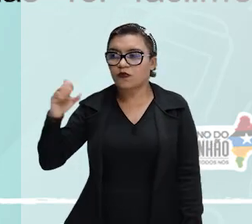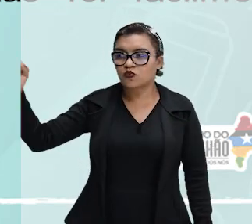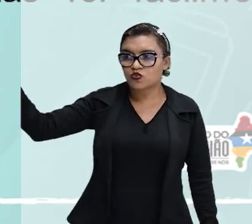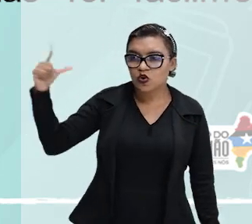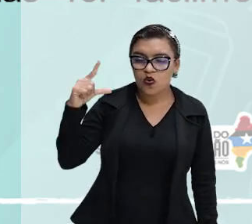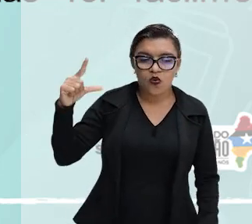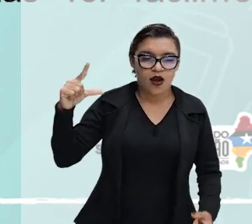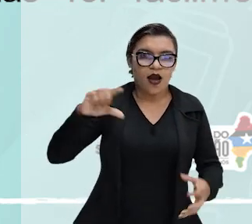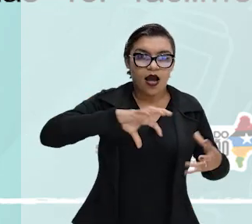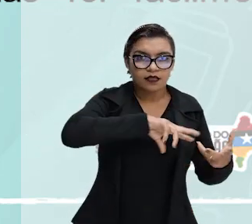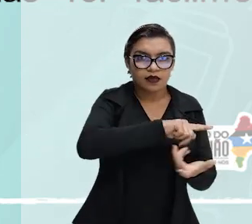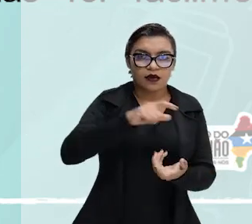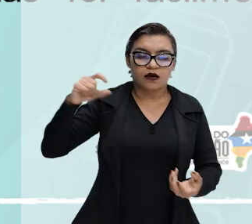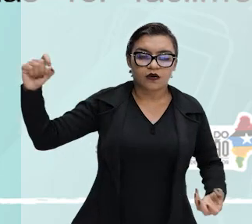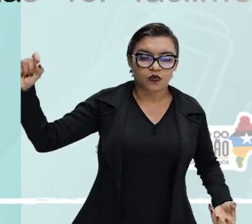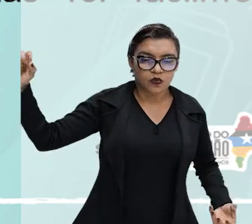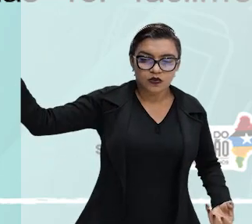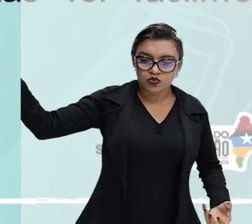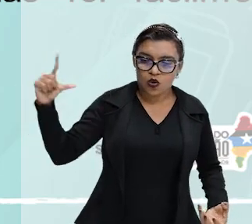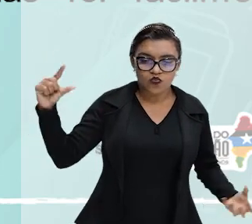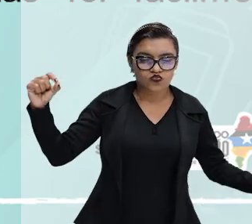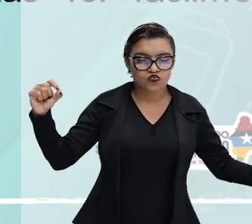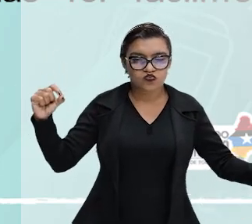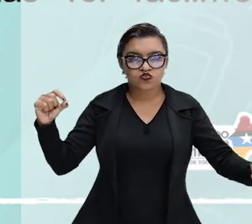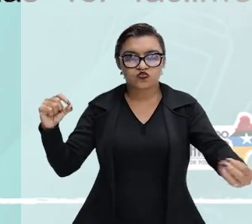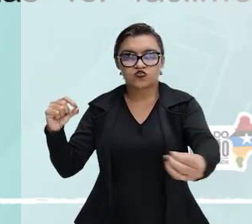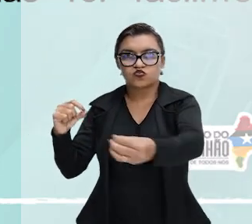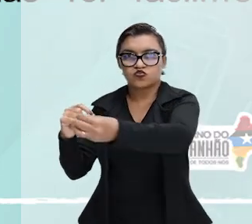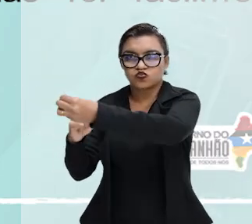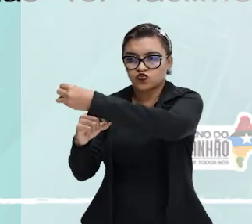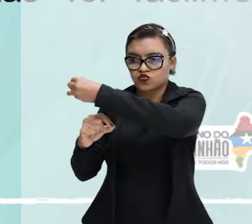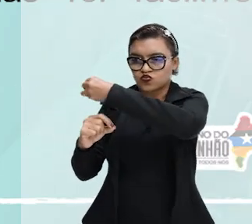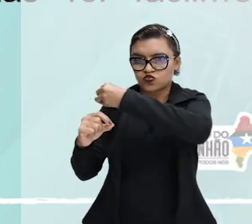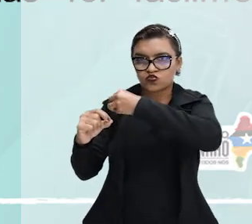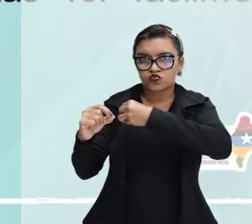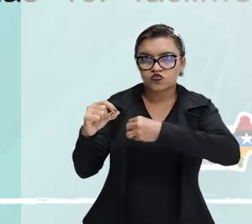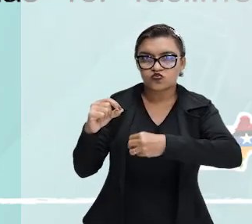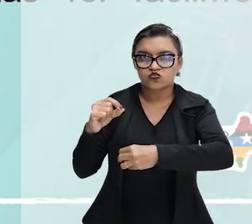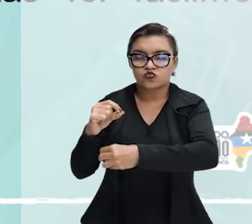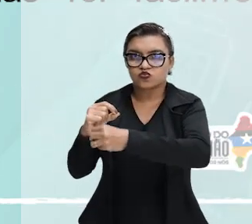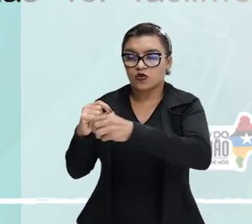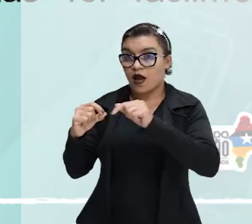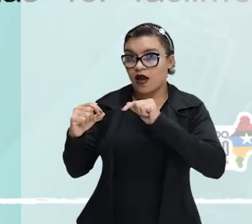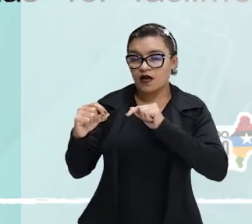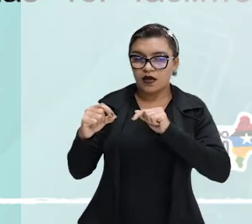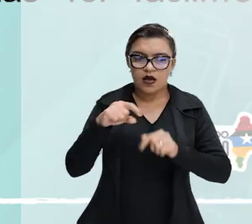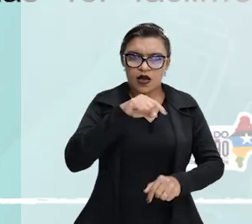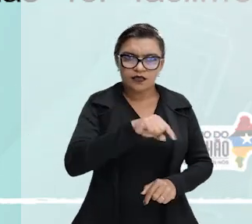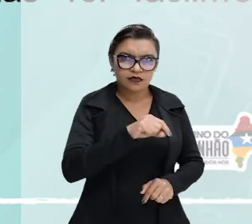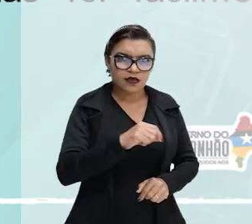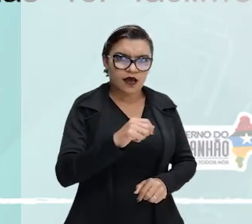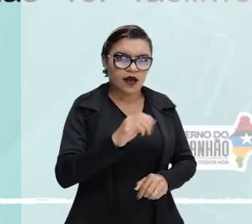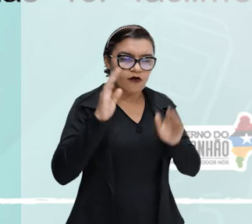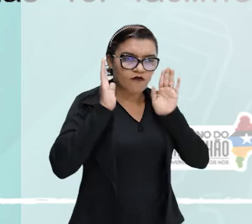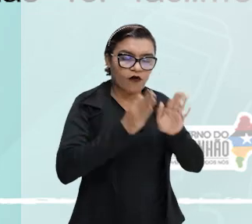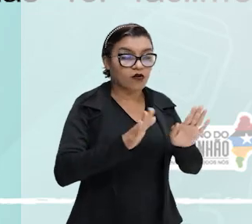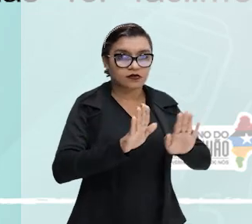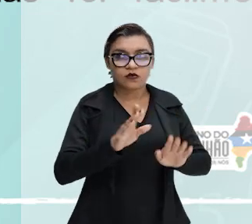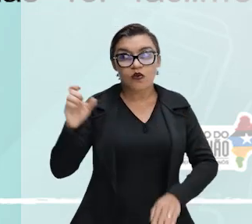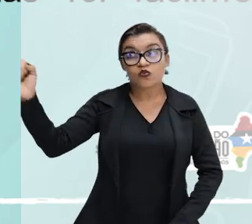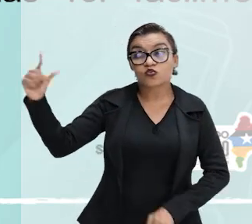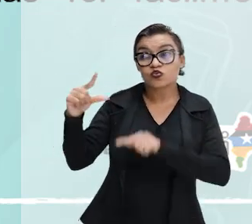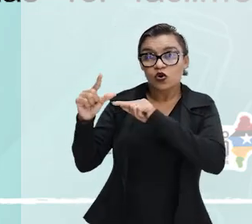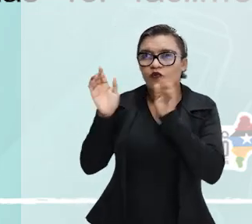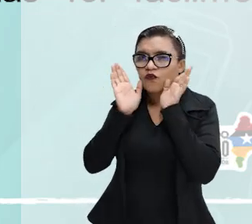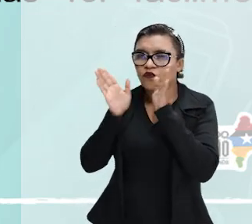ok? Então, a Terra simplesmente fazia parte de um sistema que não era a Terra que comandava esse sistema, mas sim o Sol. Colocou